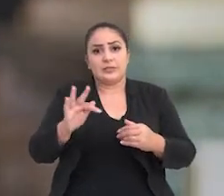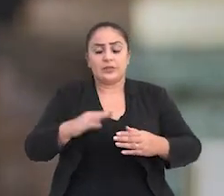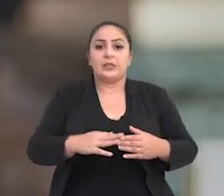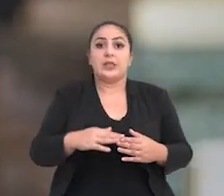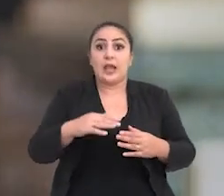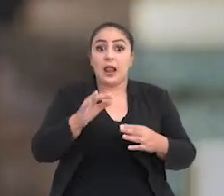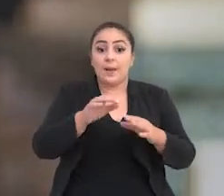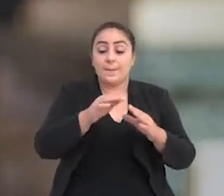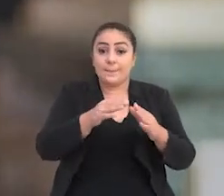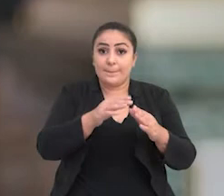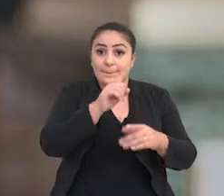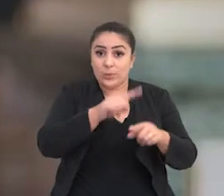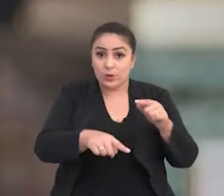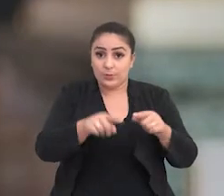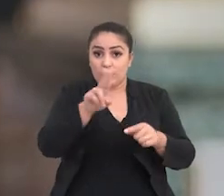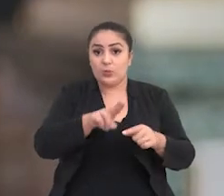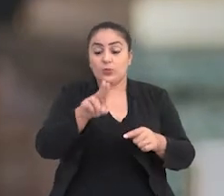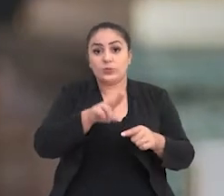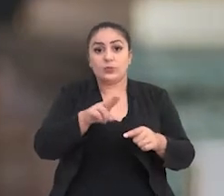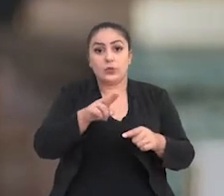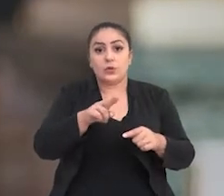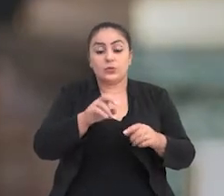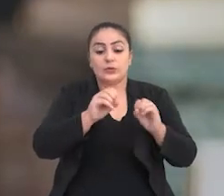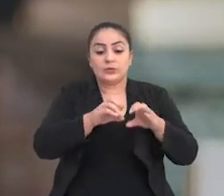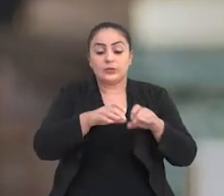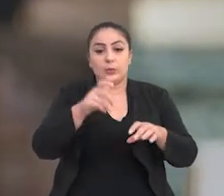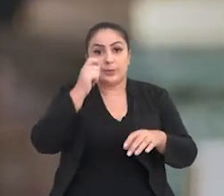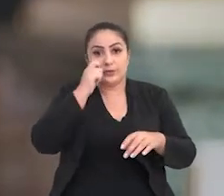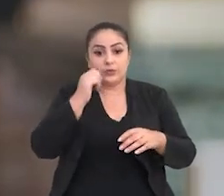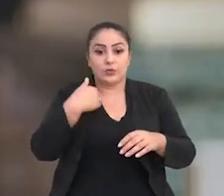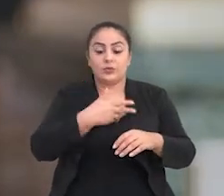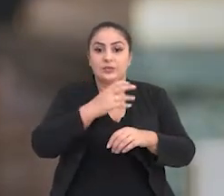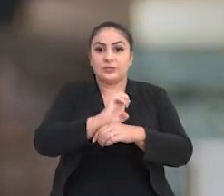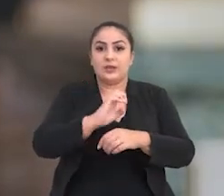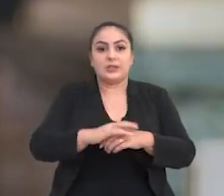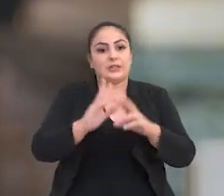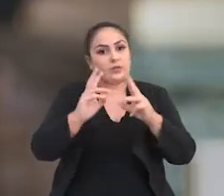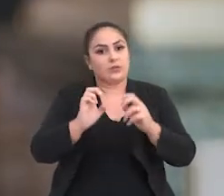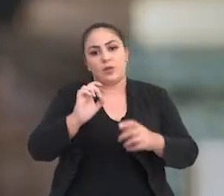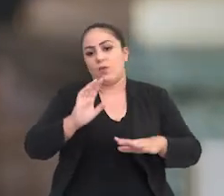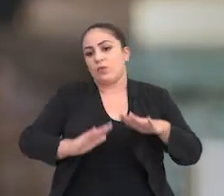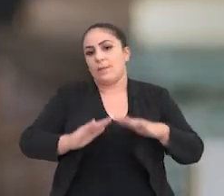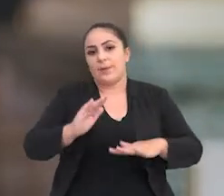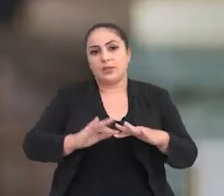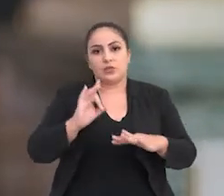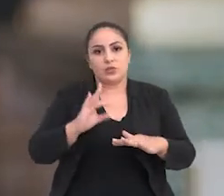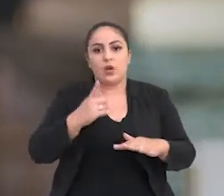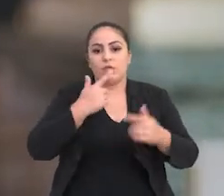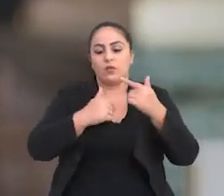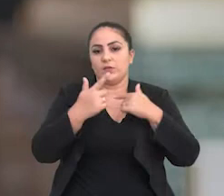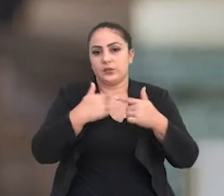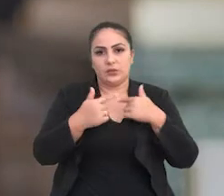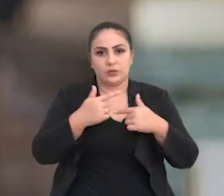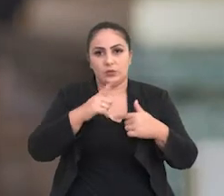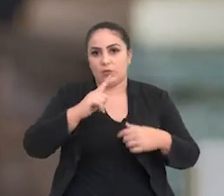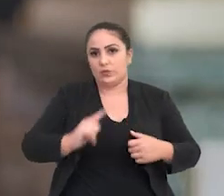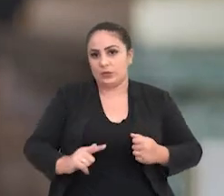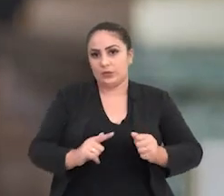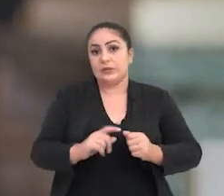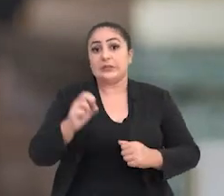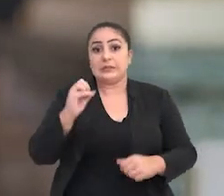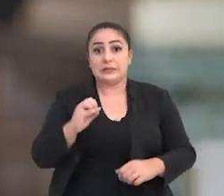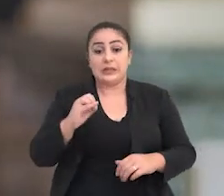essa decisão proíbe a retomada do ensino presencial aqui no estado. Esse assunto não depende mais da mera vontade